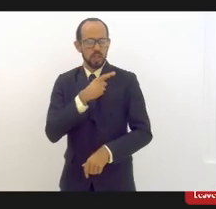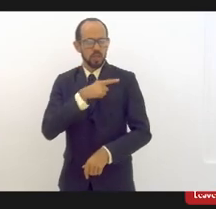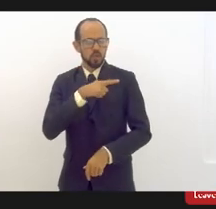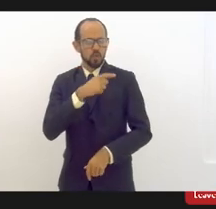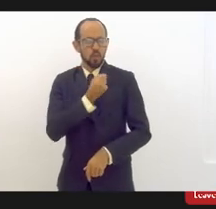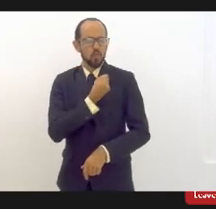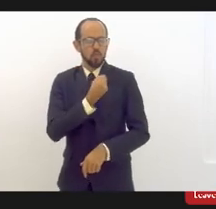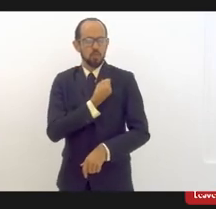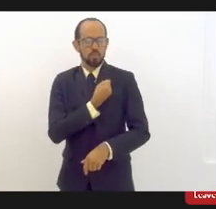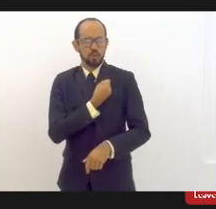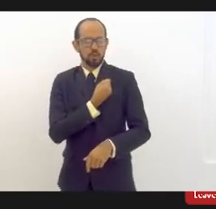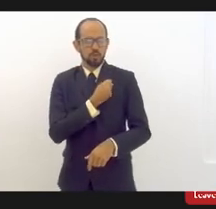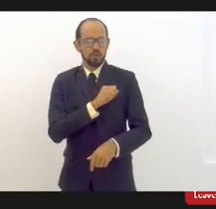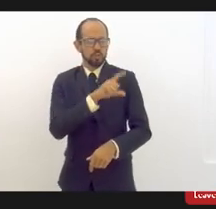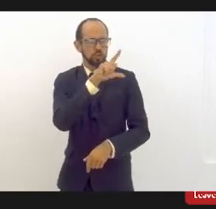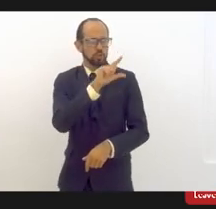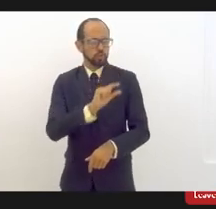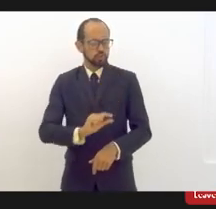sai de